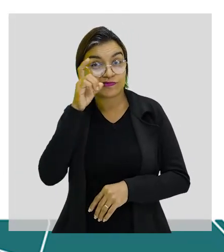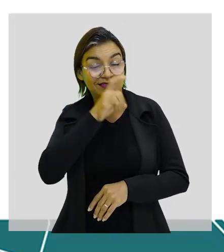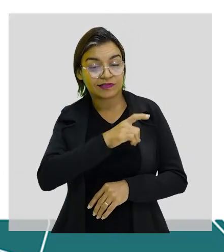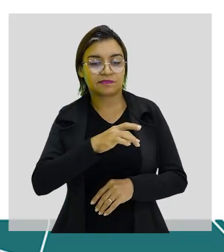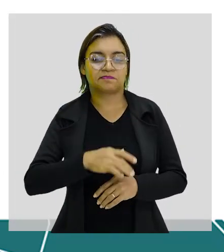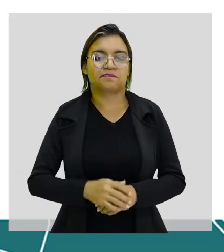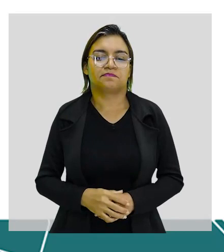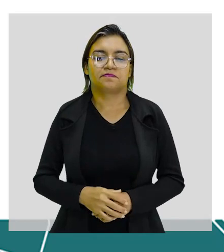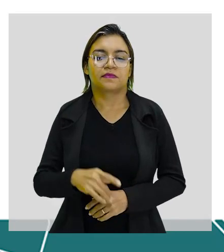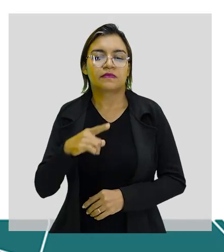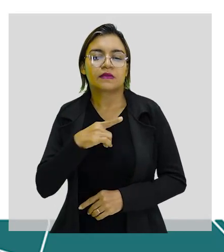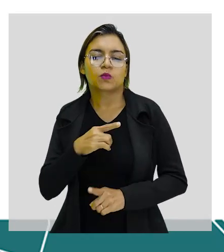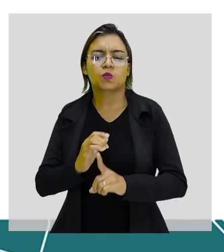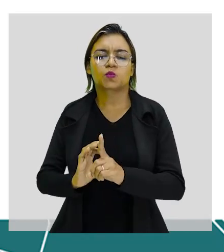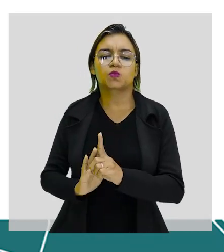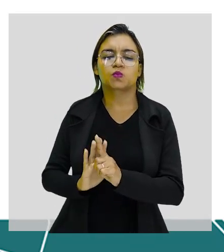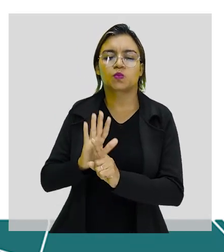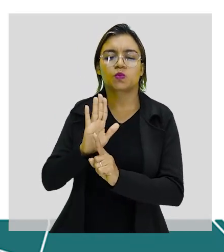certo gás